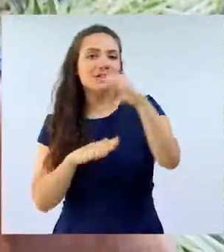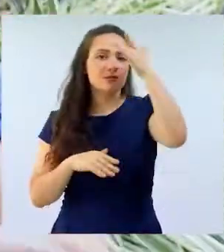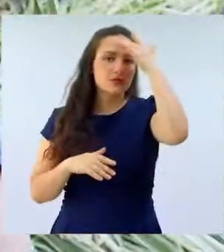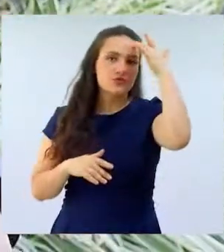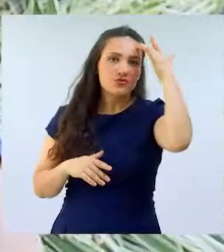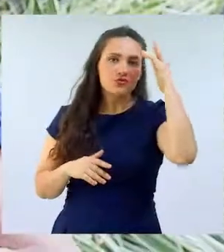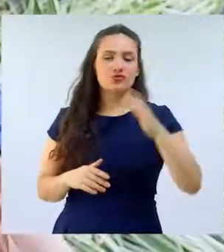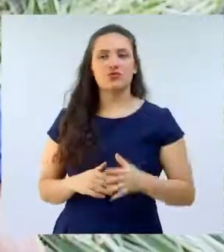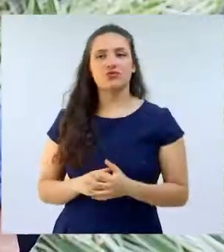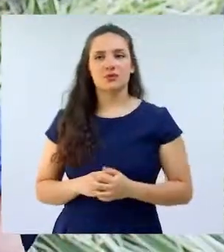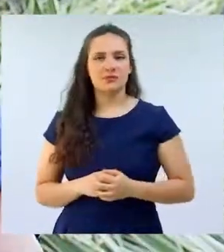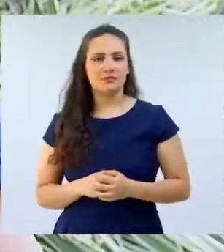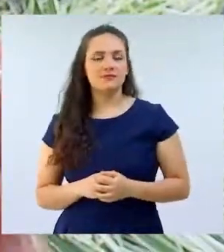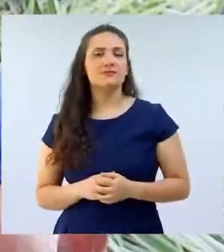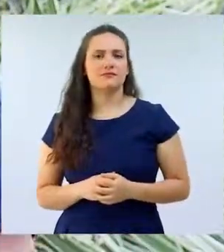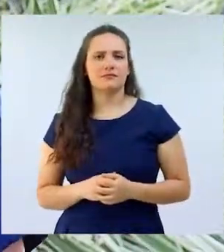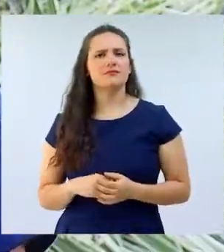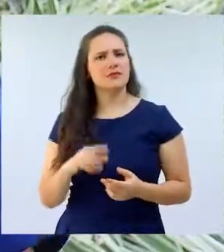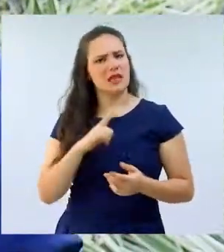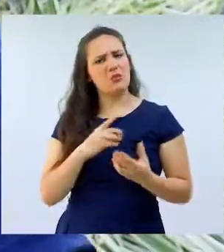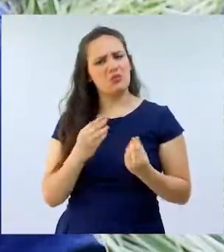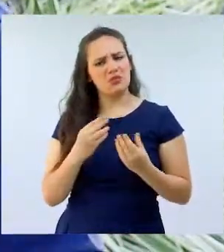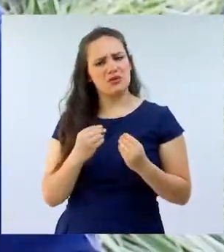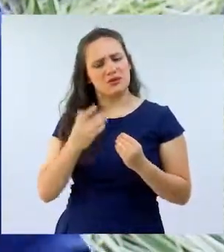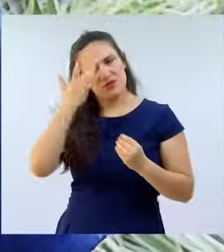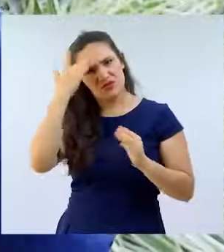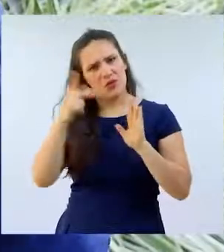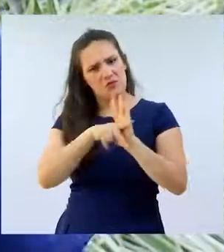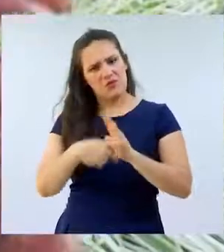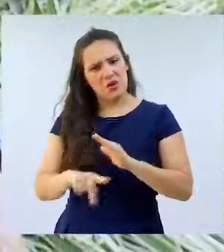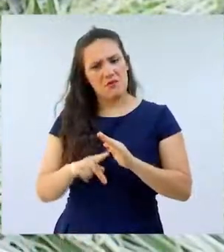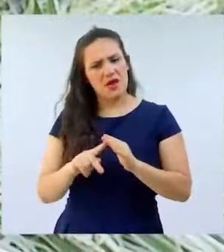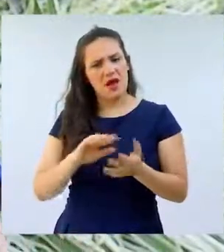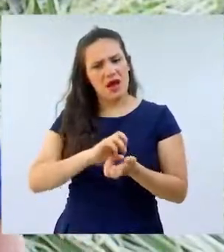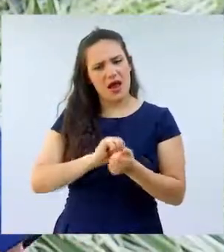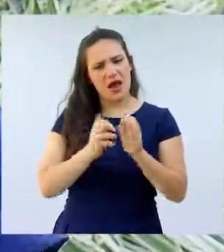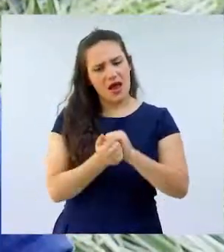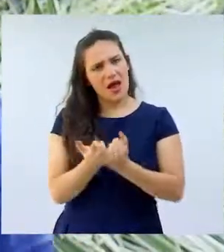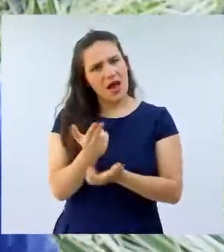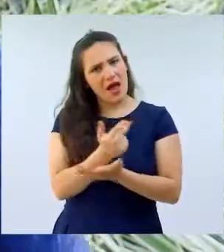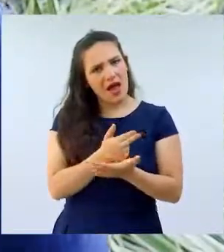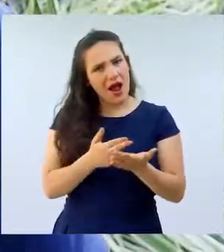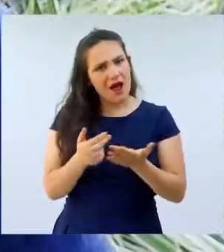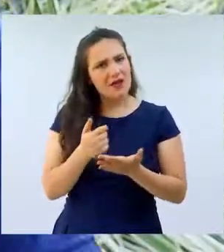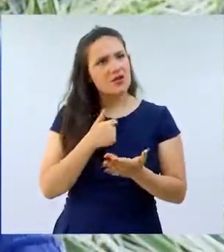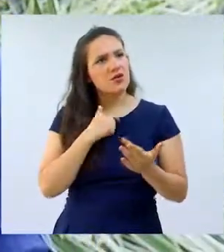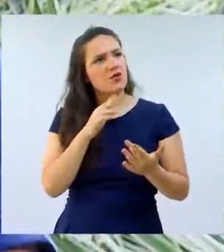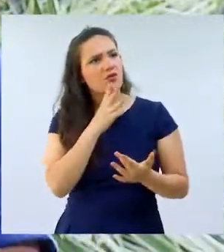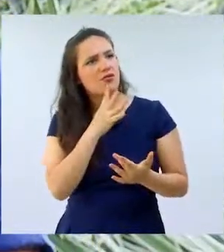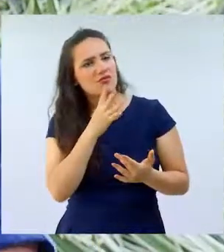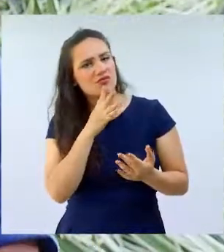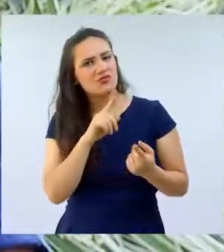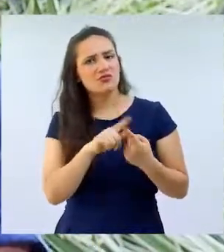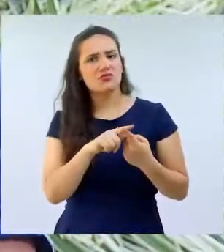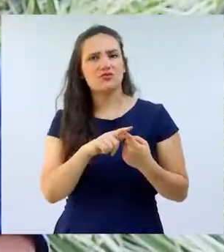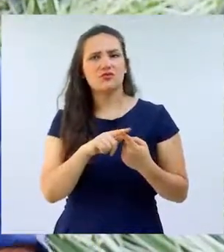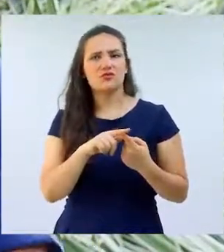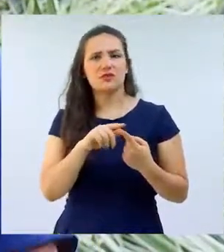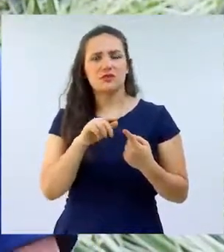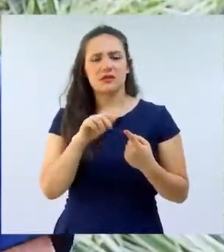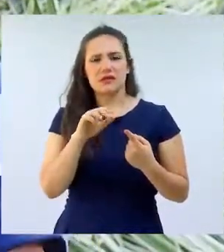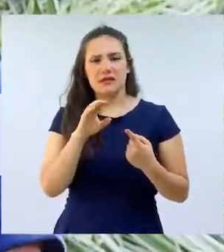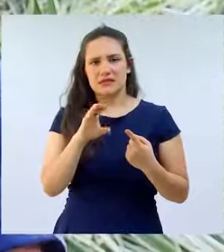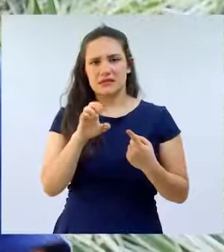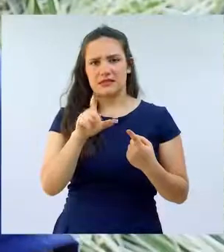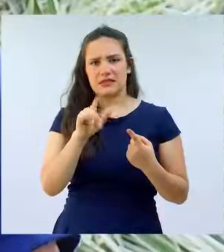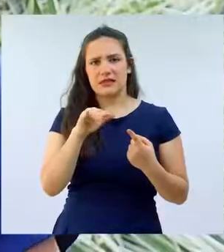quando eu conheci a maioria das pessoas que também estão ligadas à arte aqui, que acho que é o destino que te leva para isso. Aí conheci Gerry Espíndola,